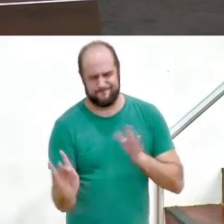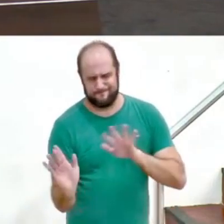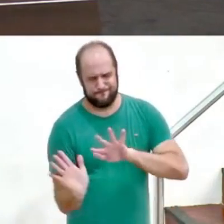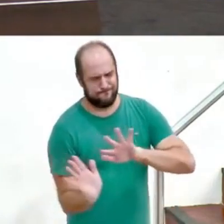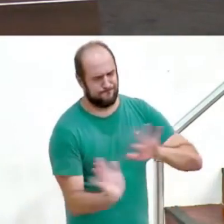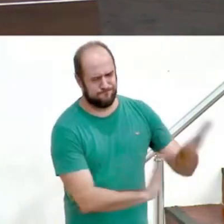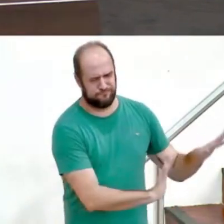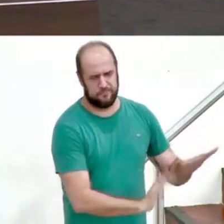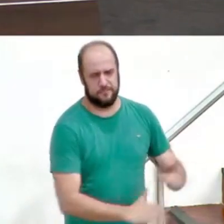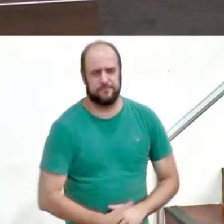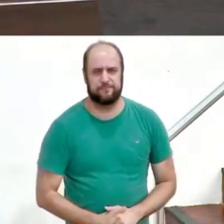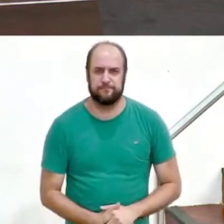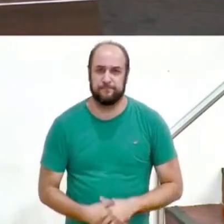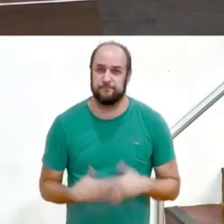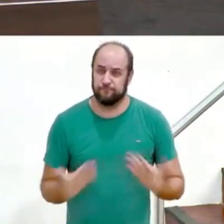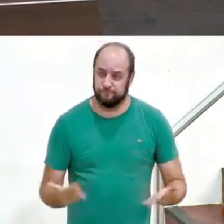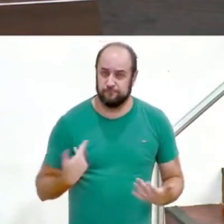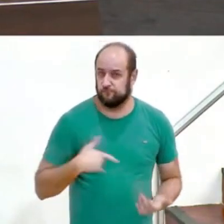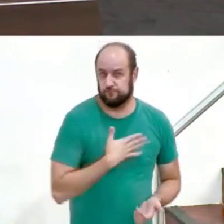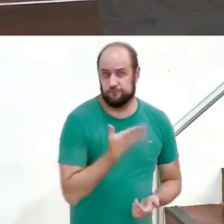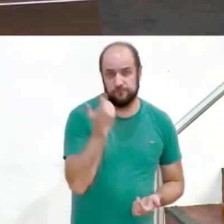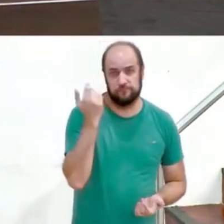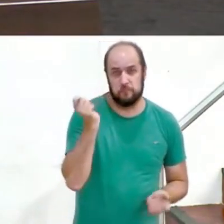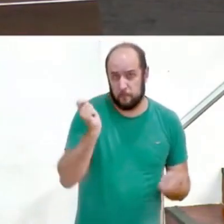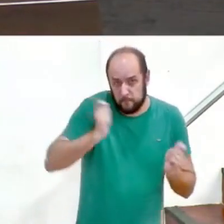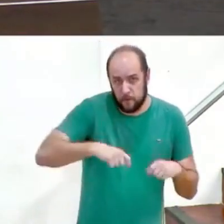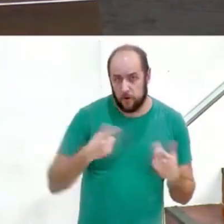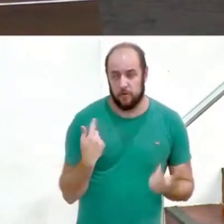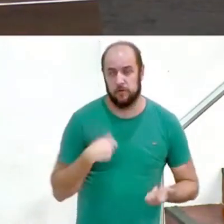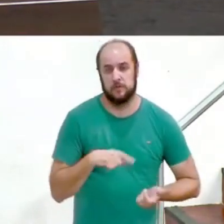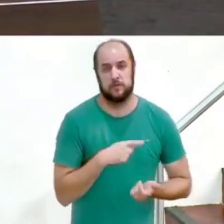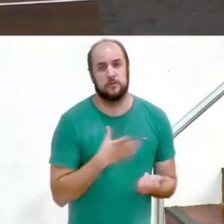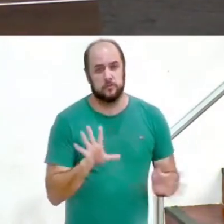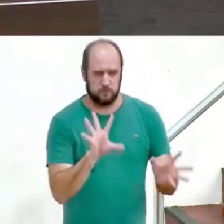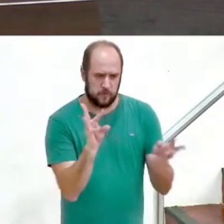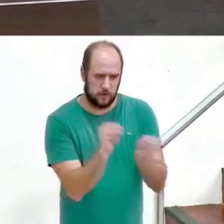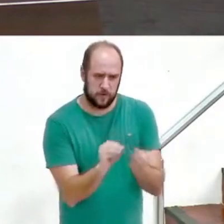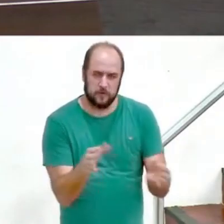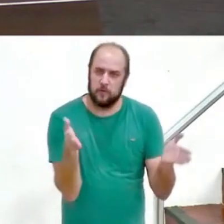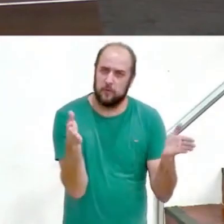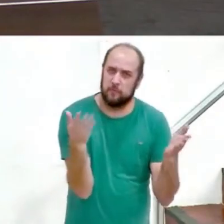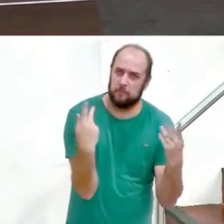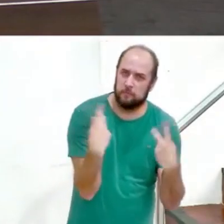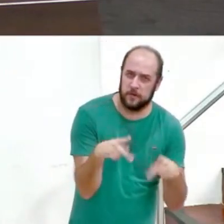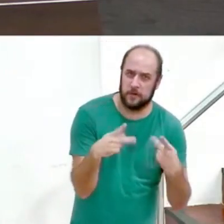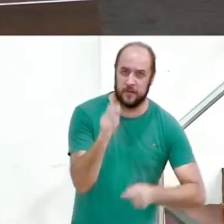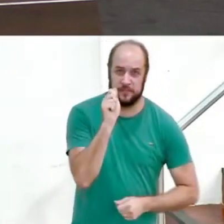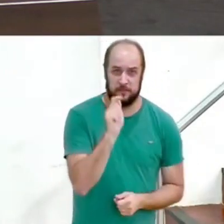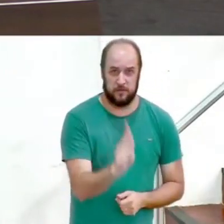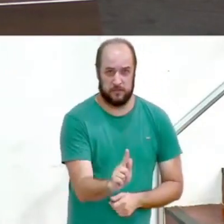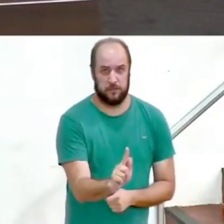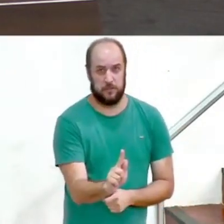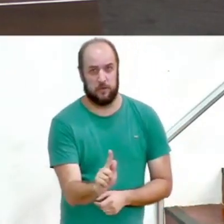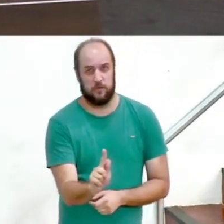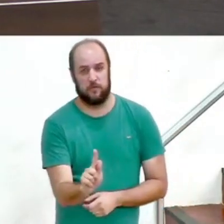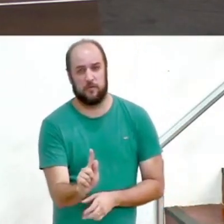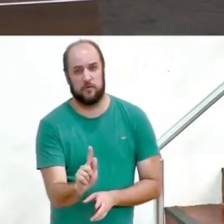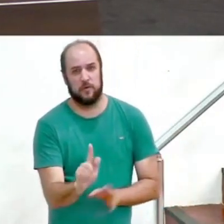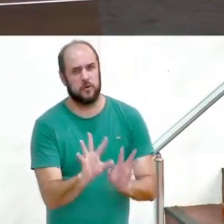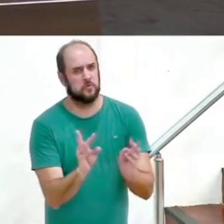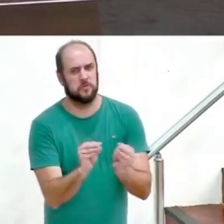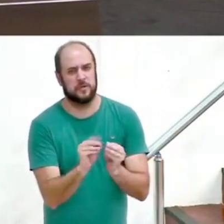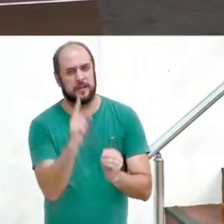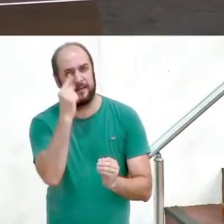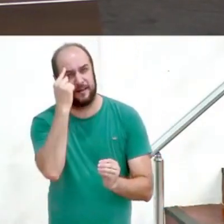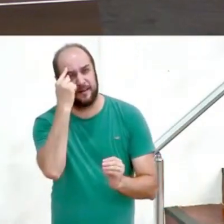abandonada. Por isso que nós poderíamos, ou podemos, resumir a mensagem do profeta Ageu como